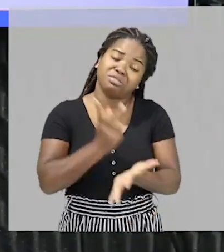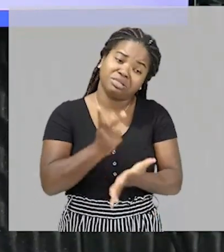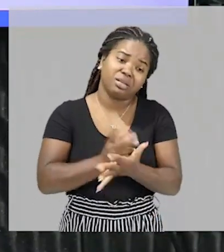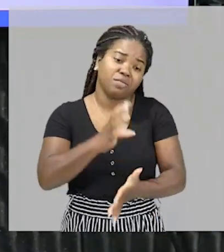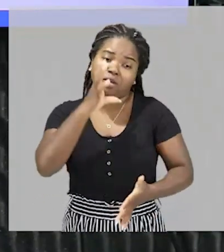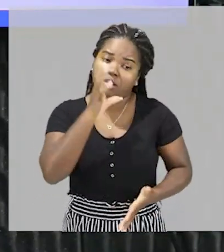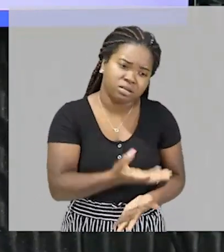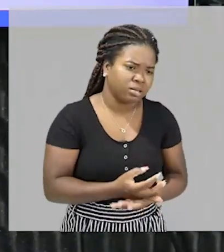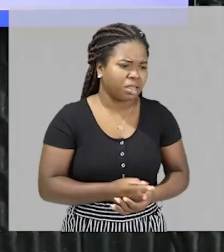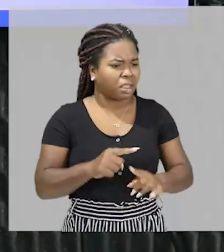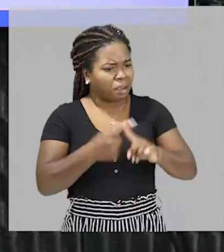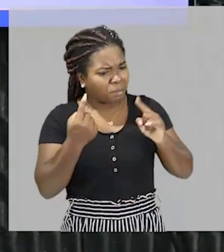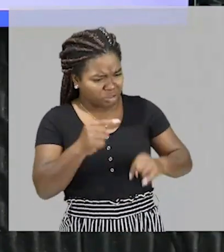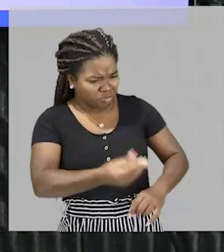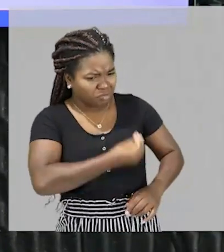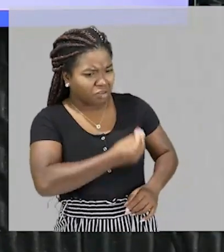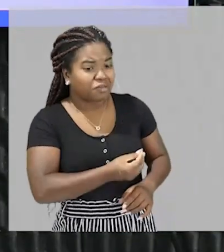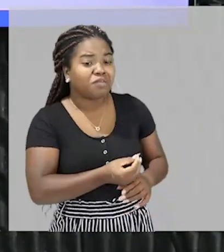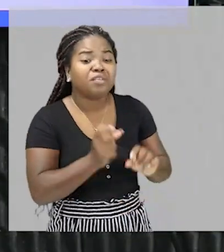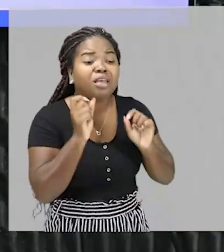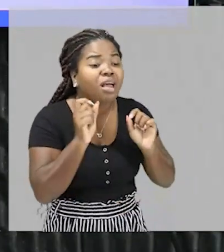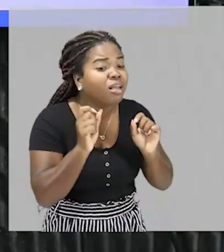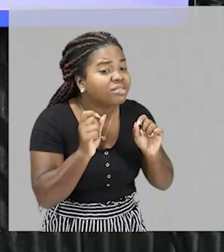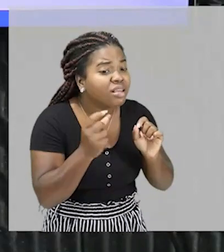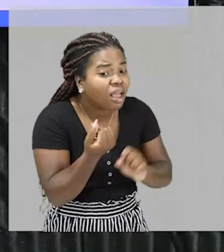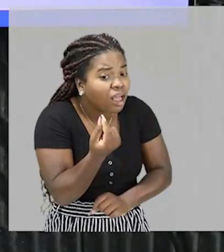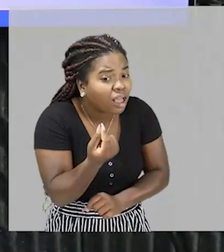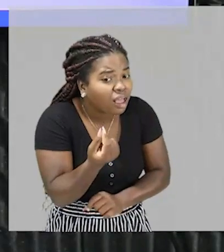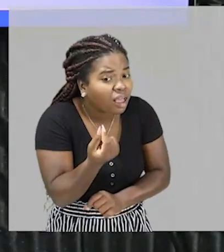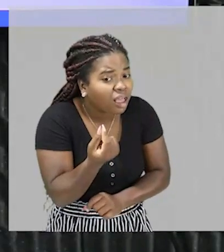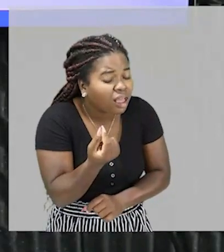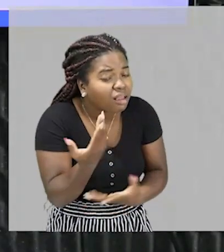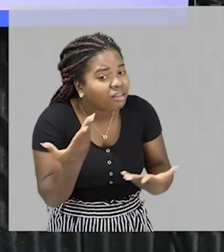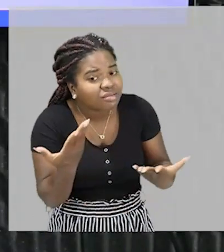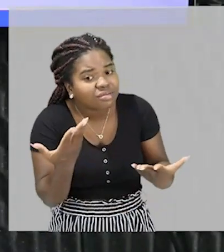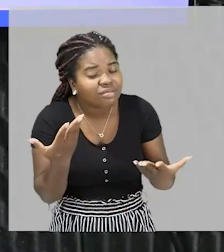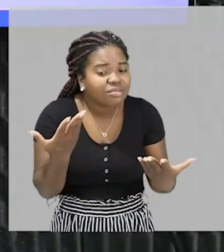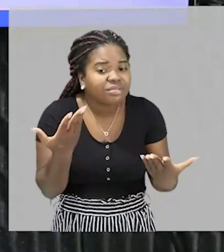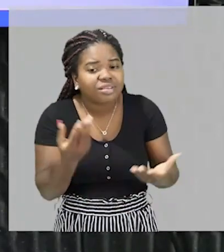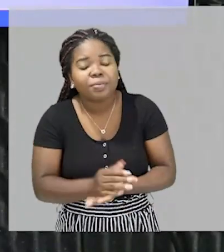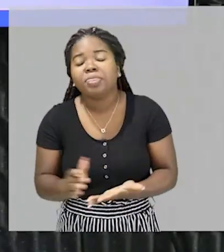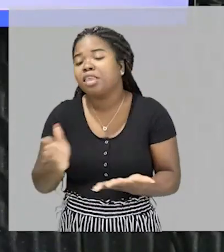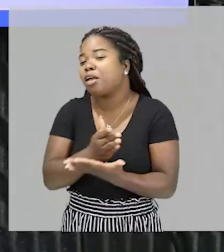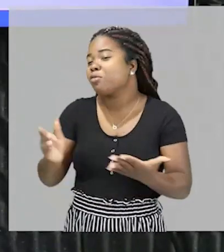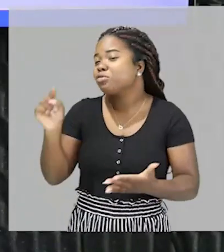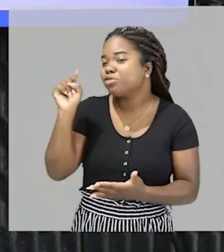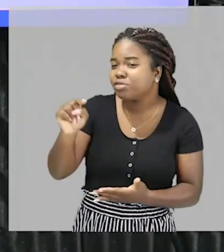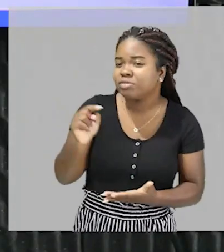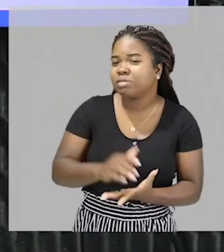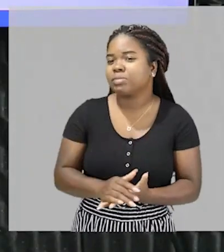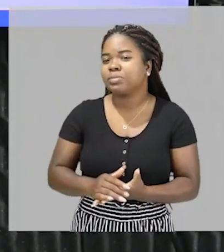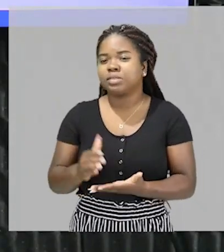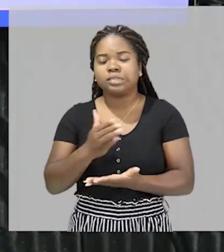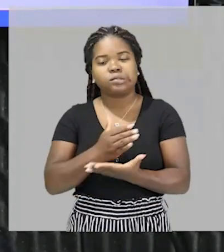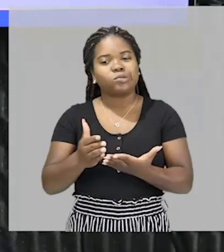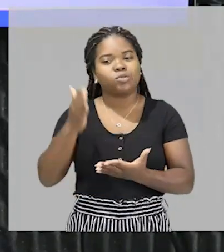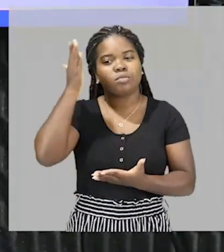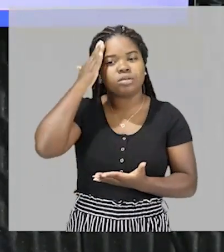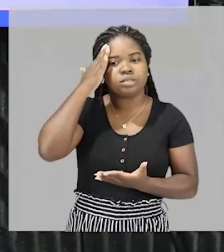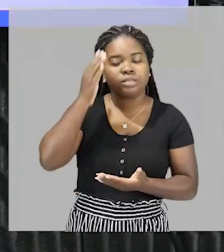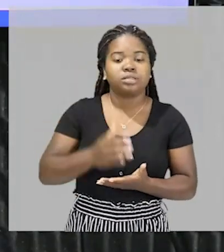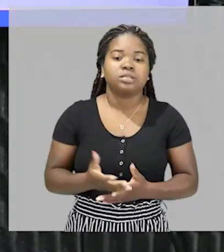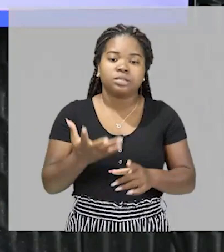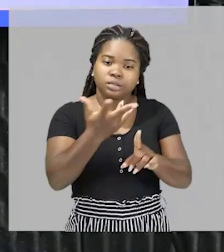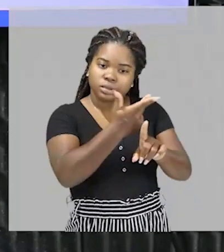e vão dizer assim, mas tu vai viver de quê, né? Se tu é artista? E aí alguns de vocês começam a entender que a